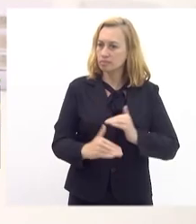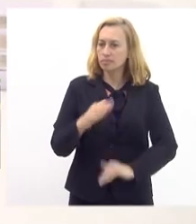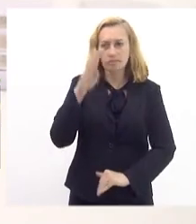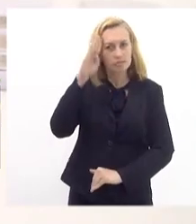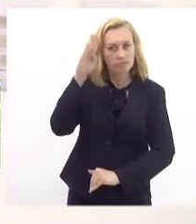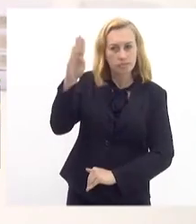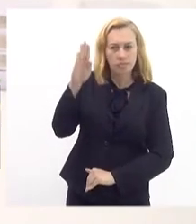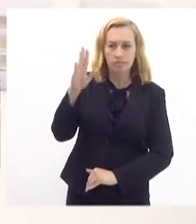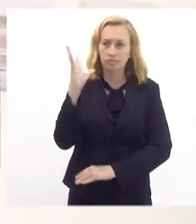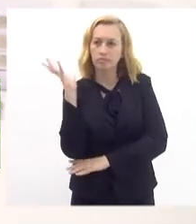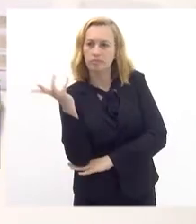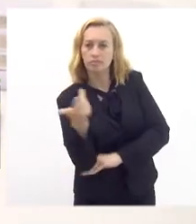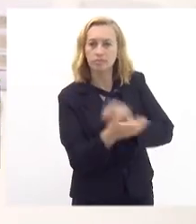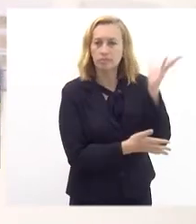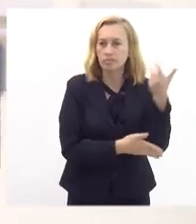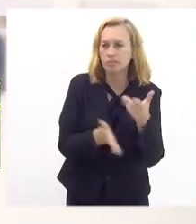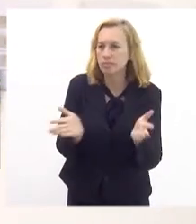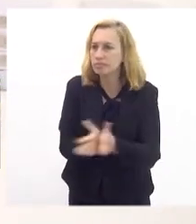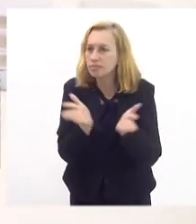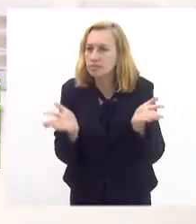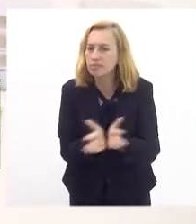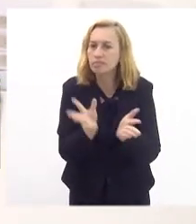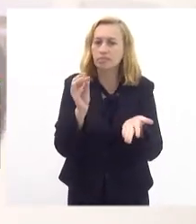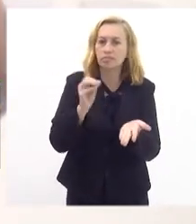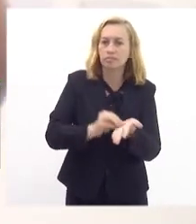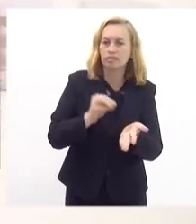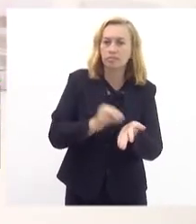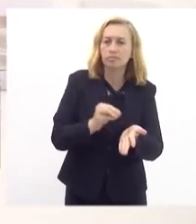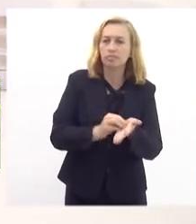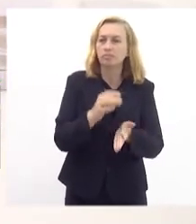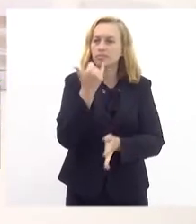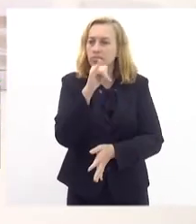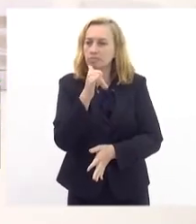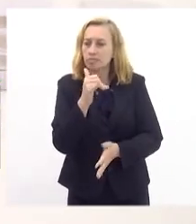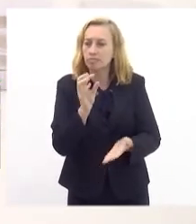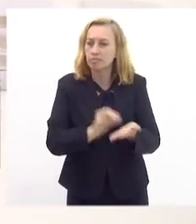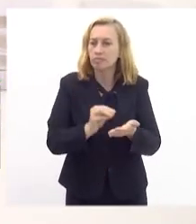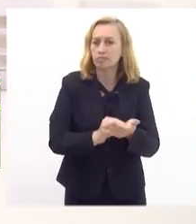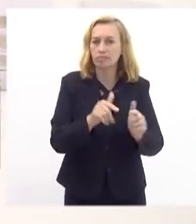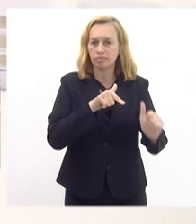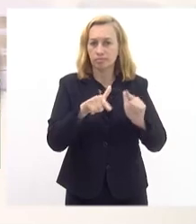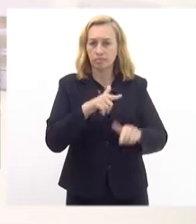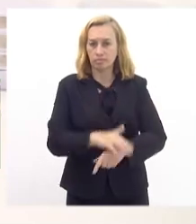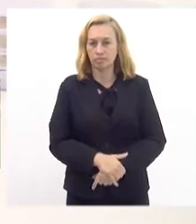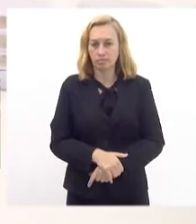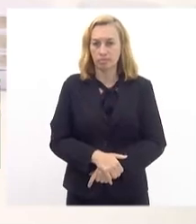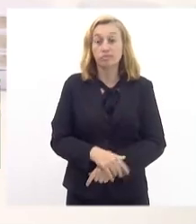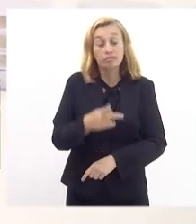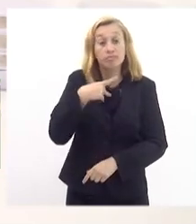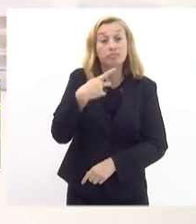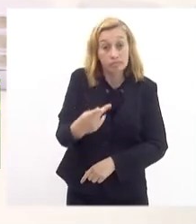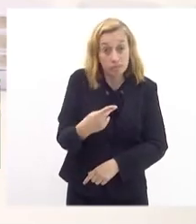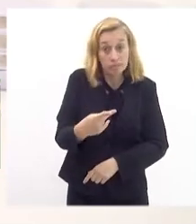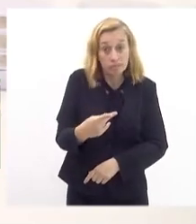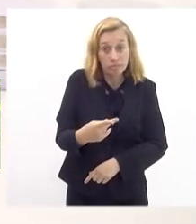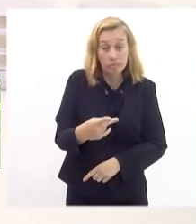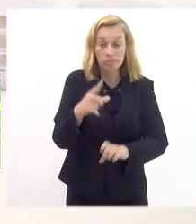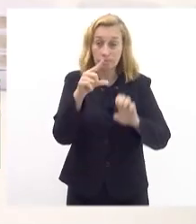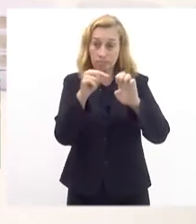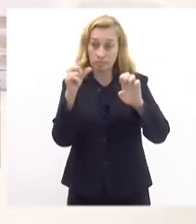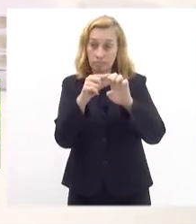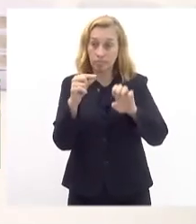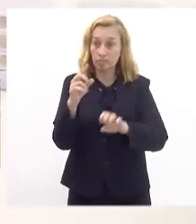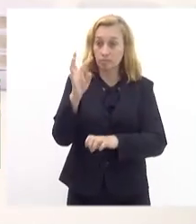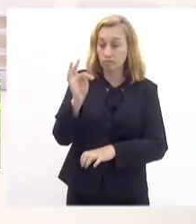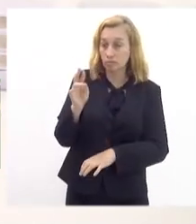principalmente o meio ambiente é a pobreza é falta de energia e o desemprego entre claro que Os empregadores